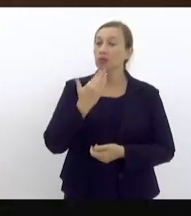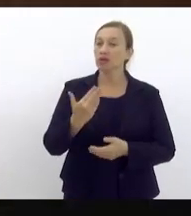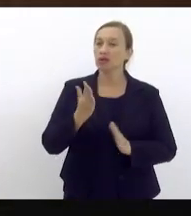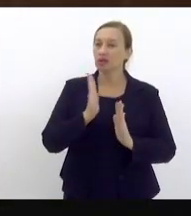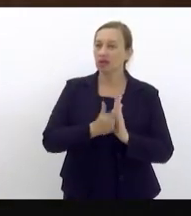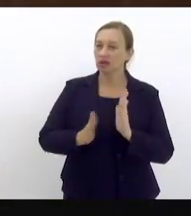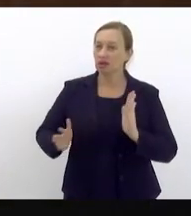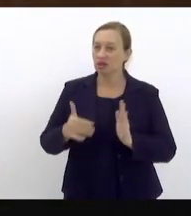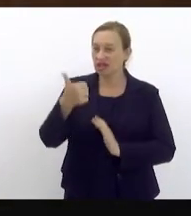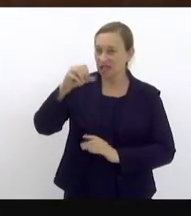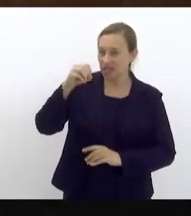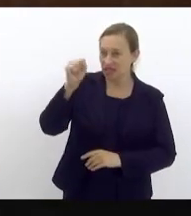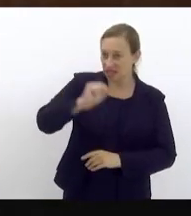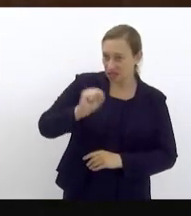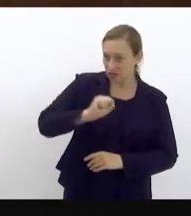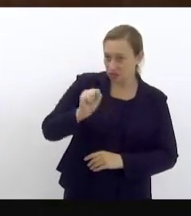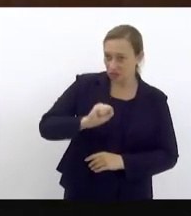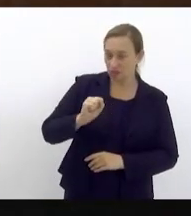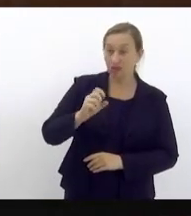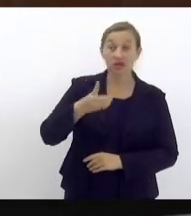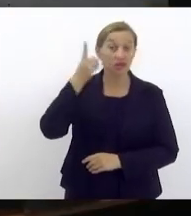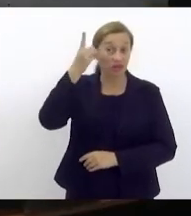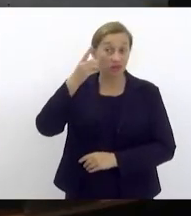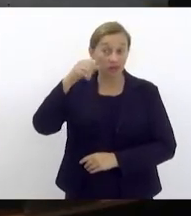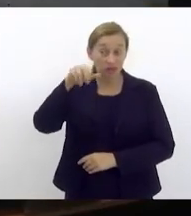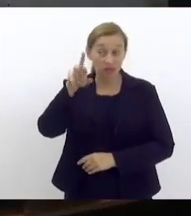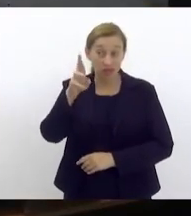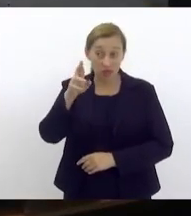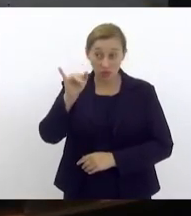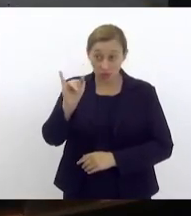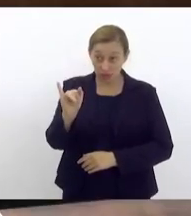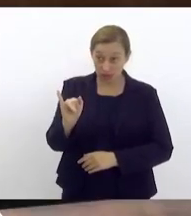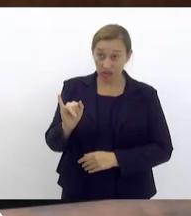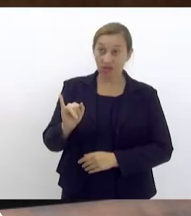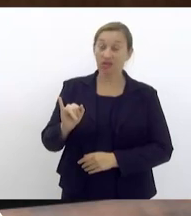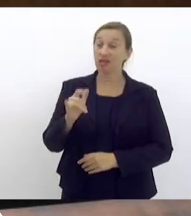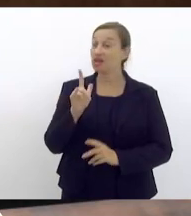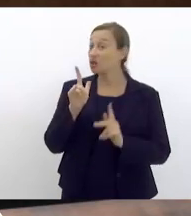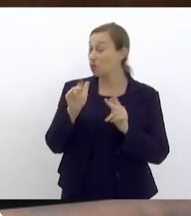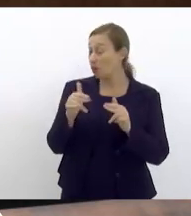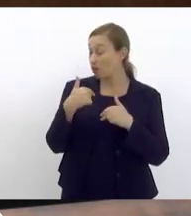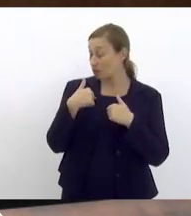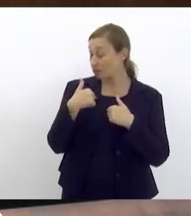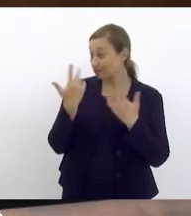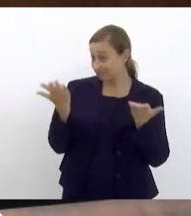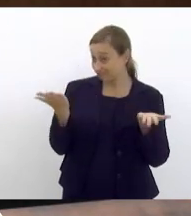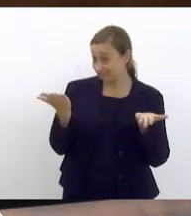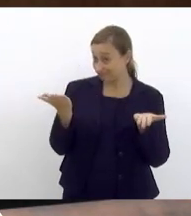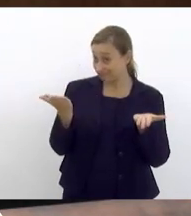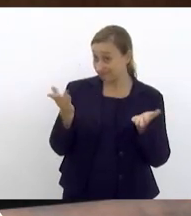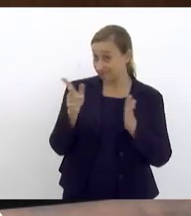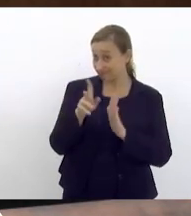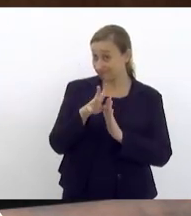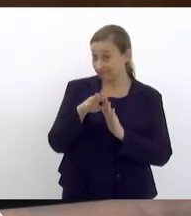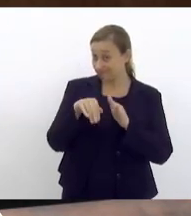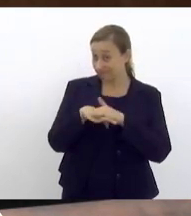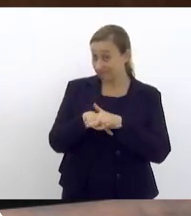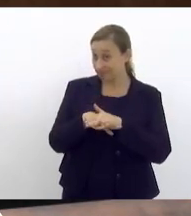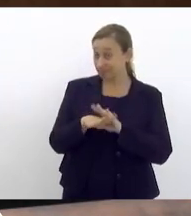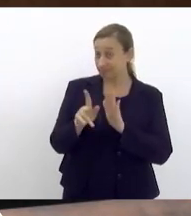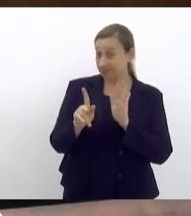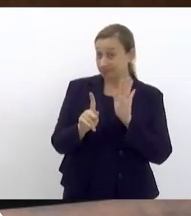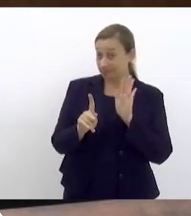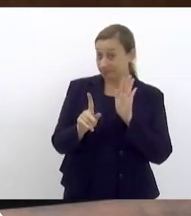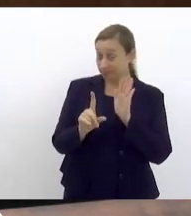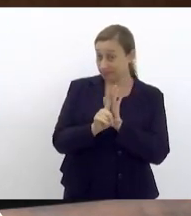10 segundos Seria o mesmo caso você protocolizou uma lei